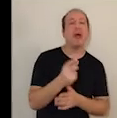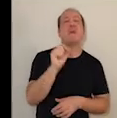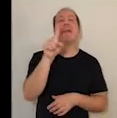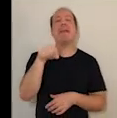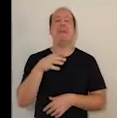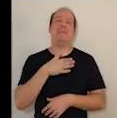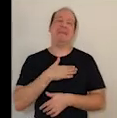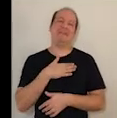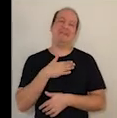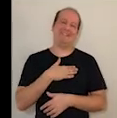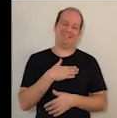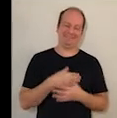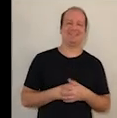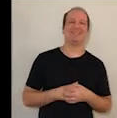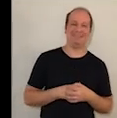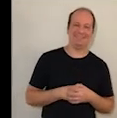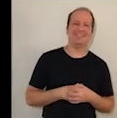que será meu.